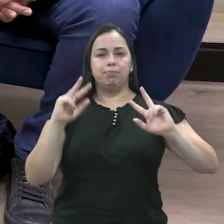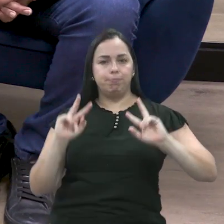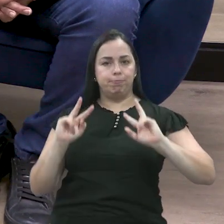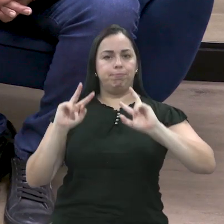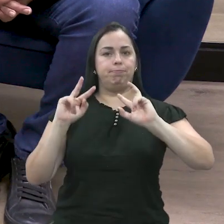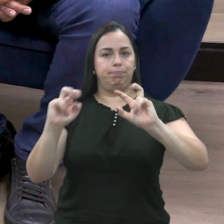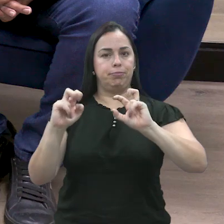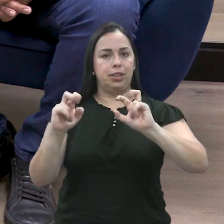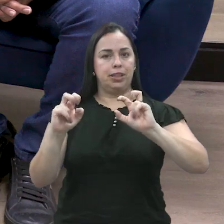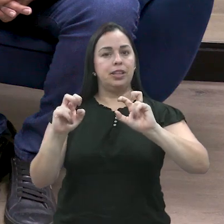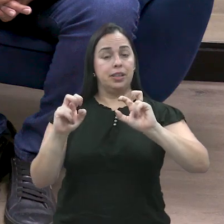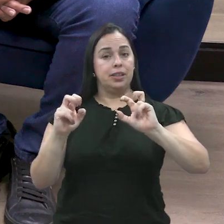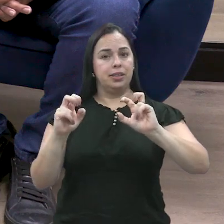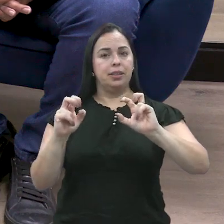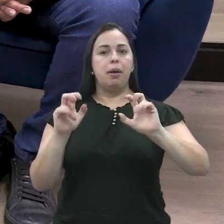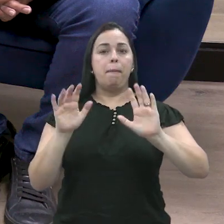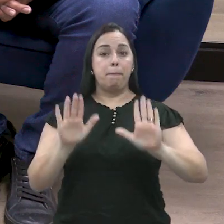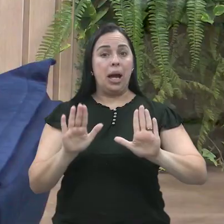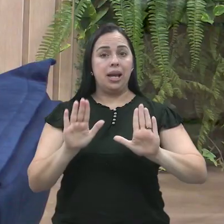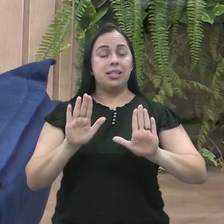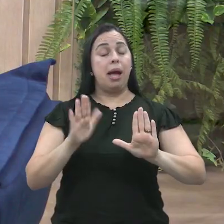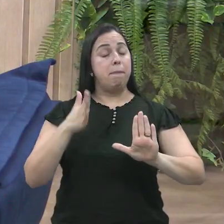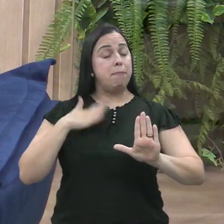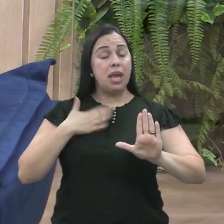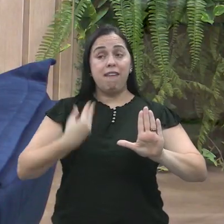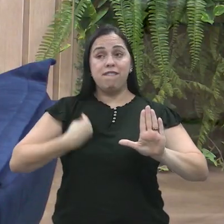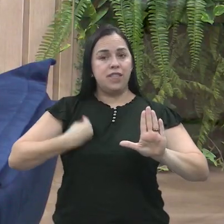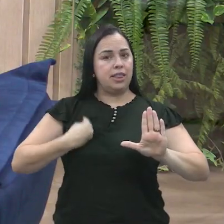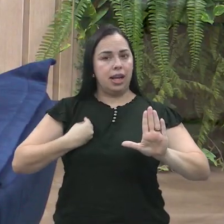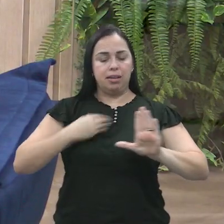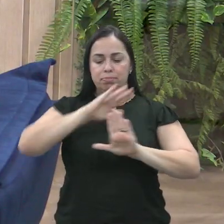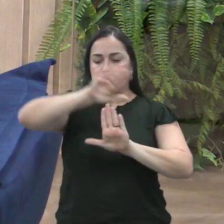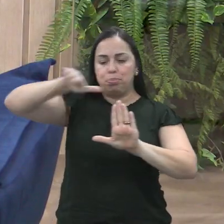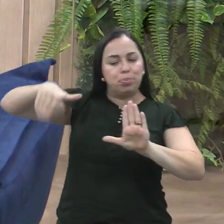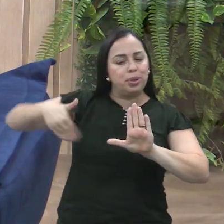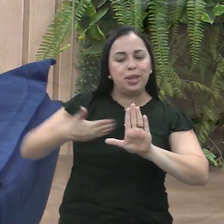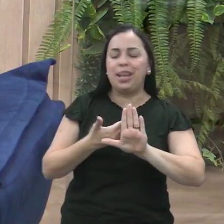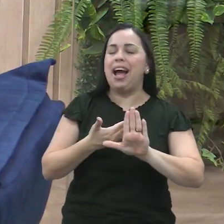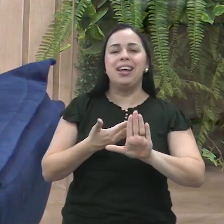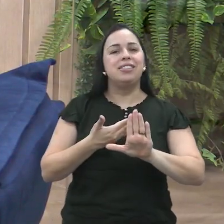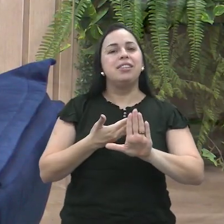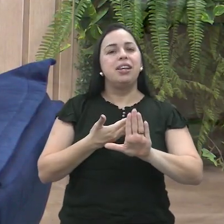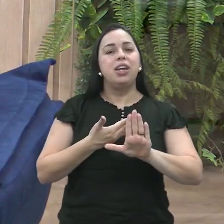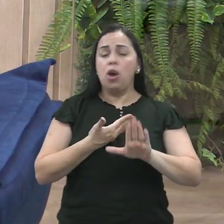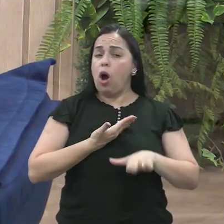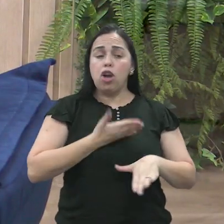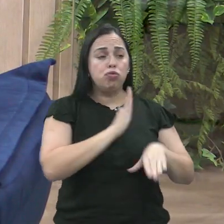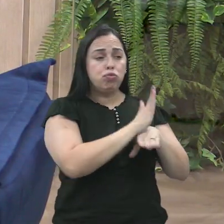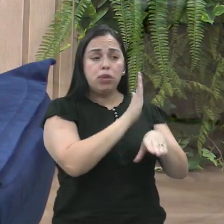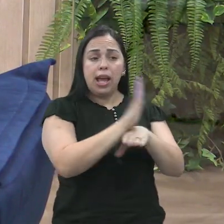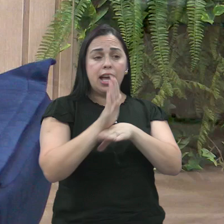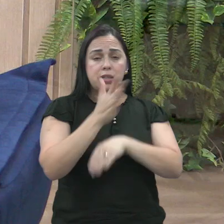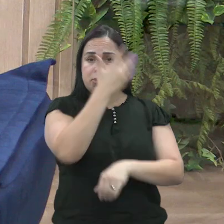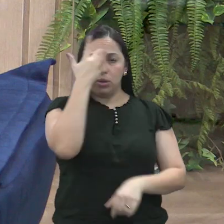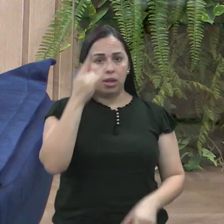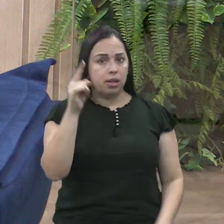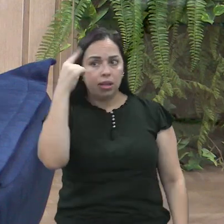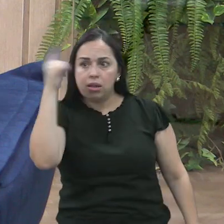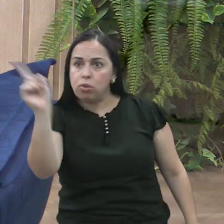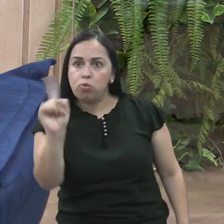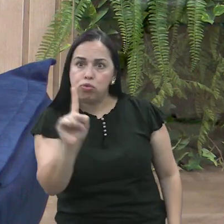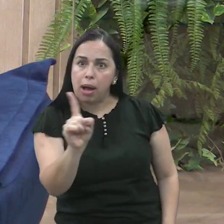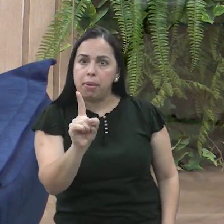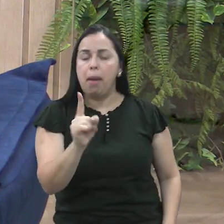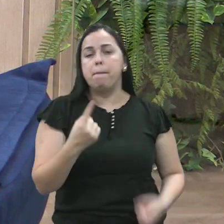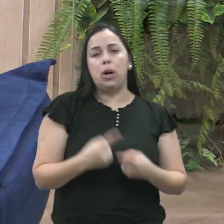coloca à frente de uma visibilidade que chega à casa das pessoas. Mas a minha vida inteira eu tive trabalhos sociais